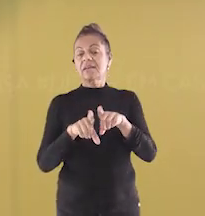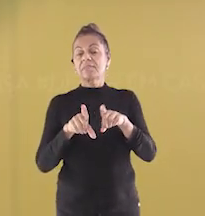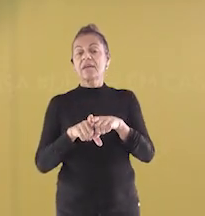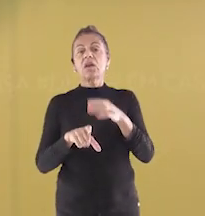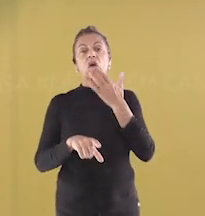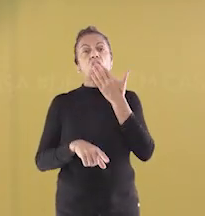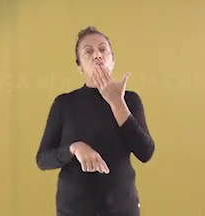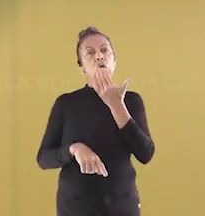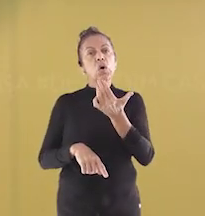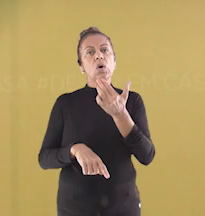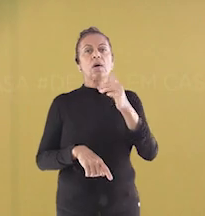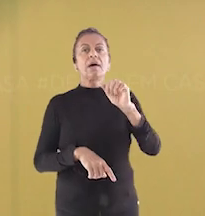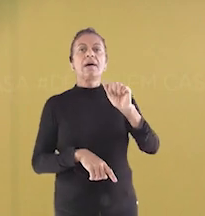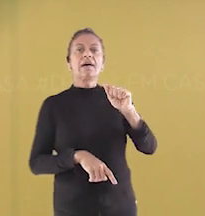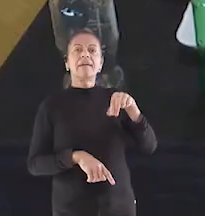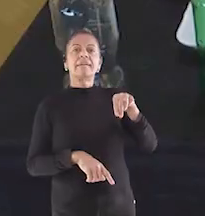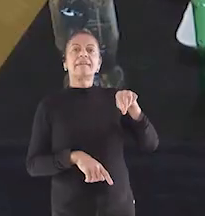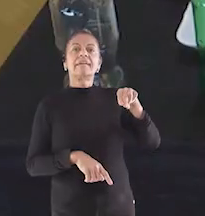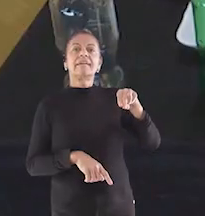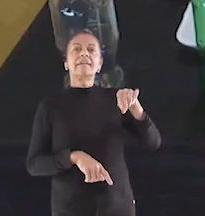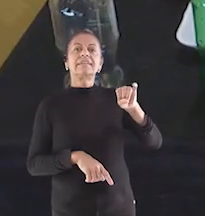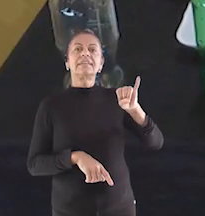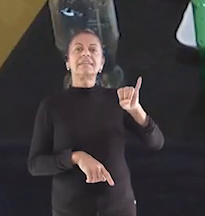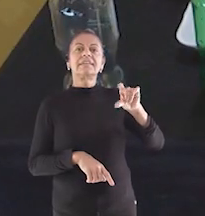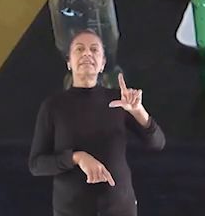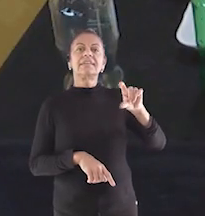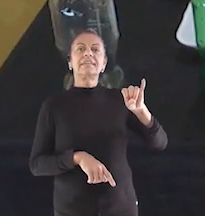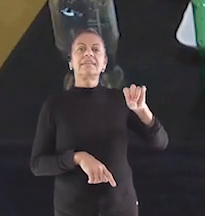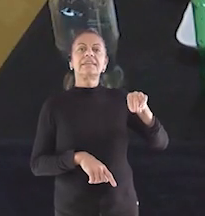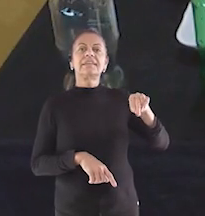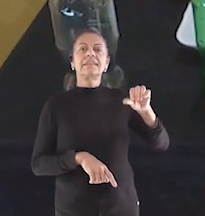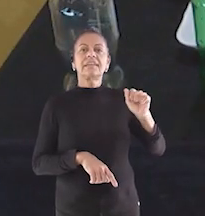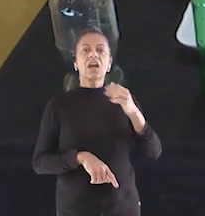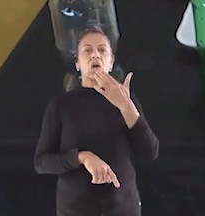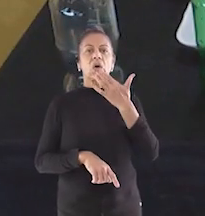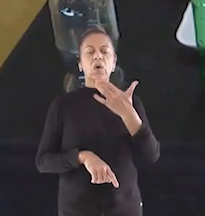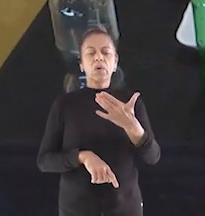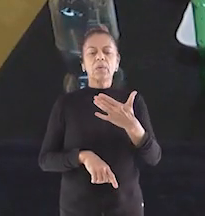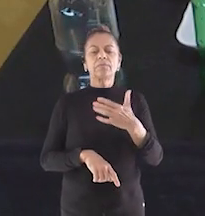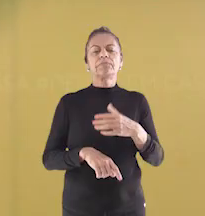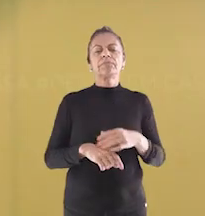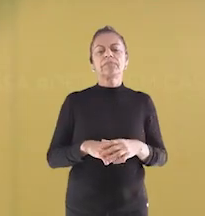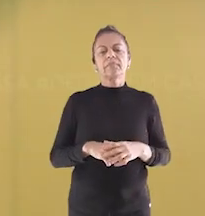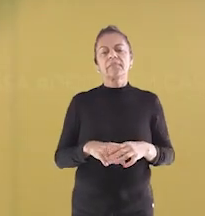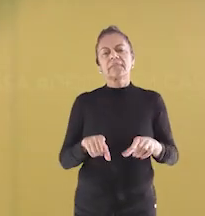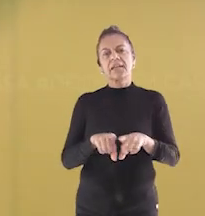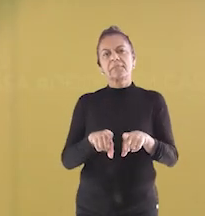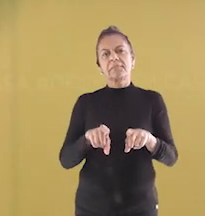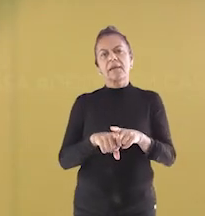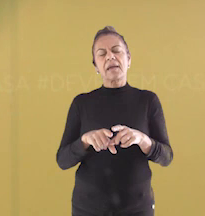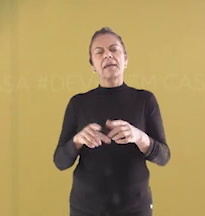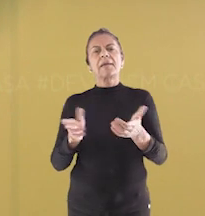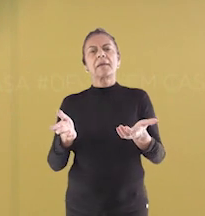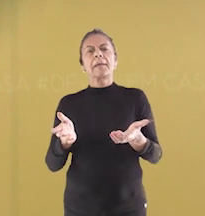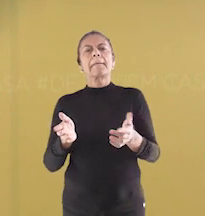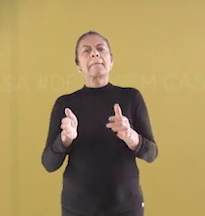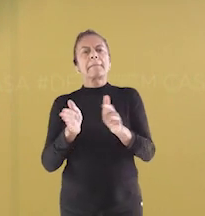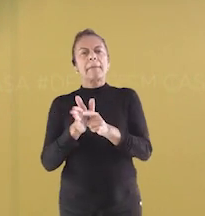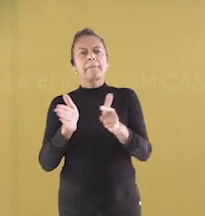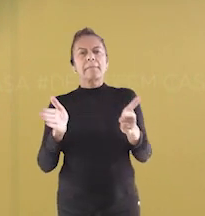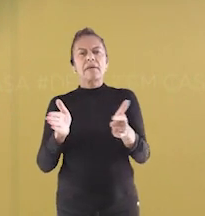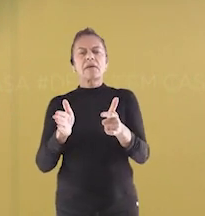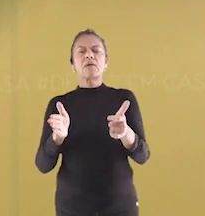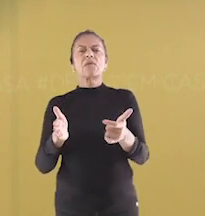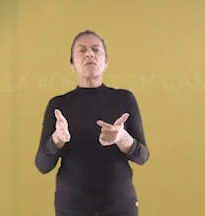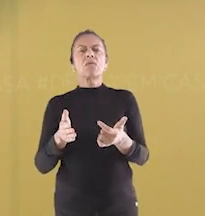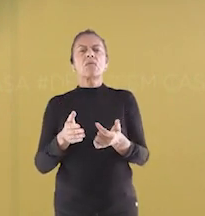corante alimentício, que é a anilina, que pode ser anilina líquida ou em pó, e também papel pedra